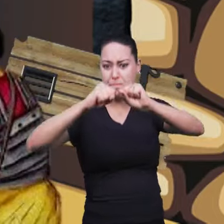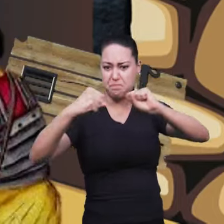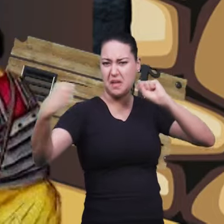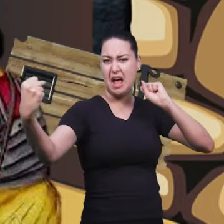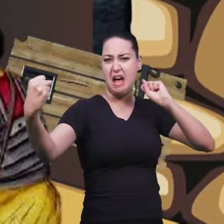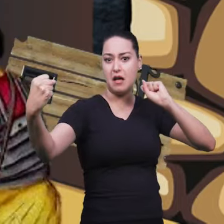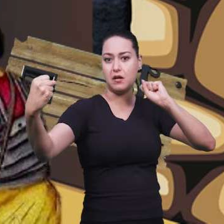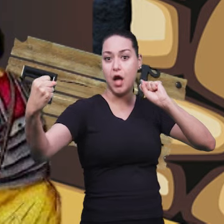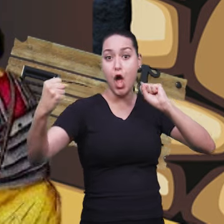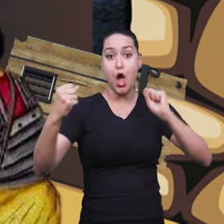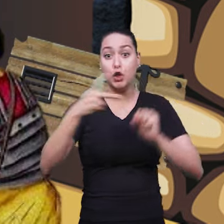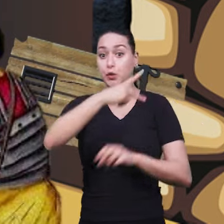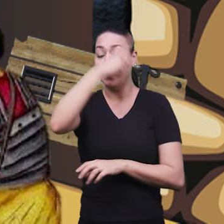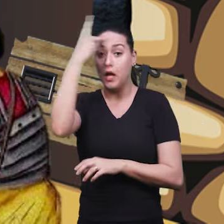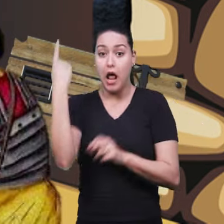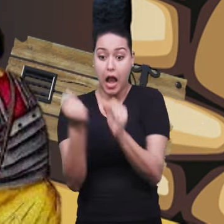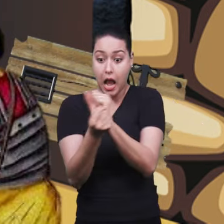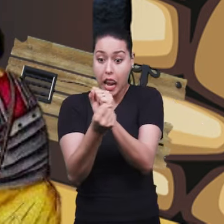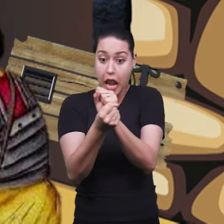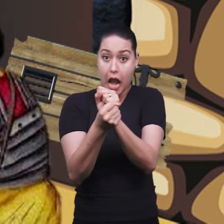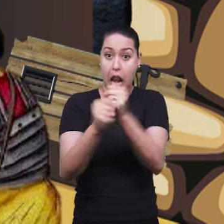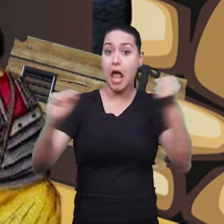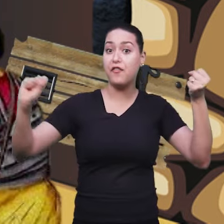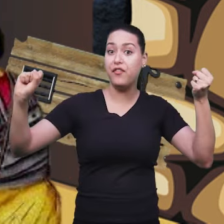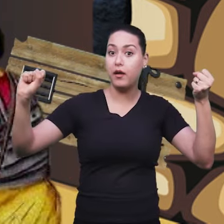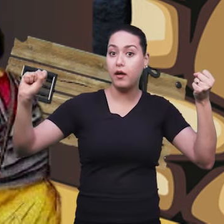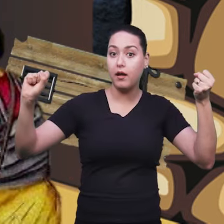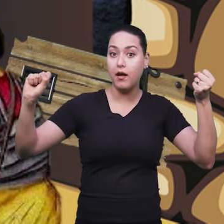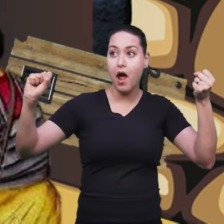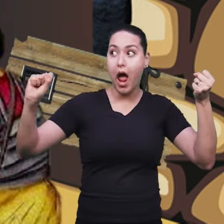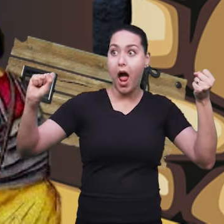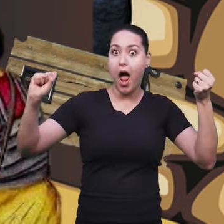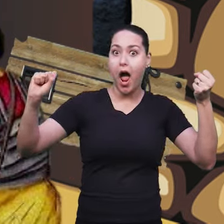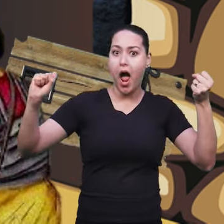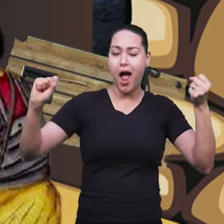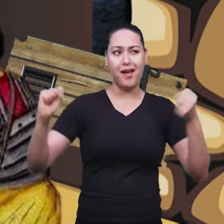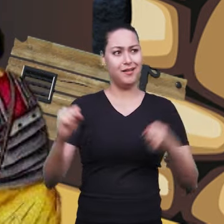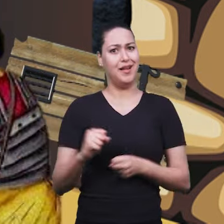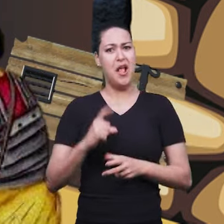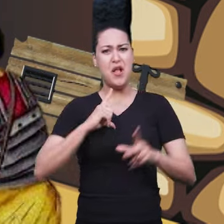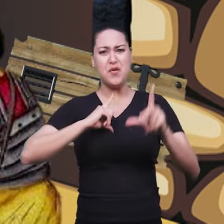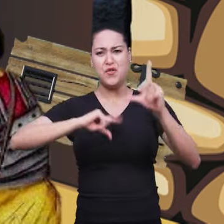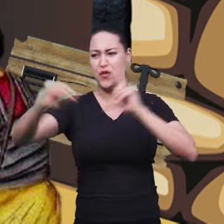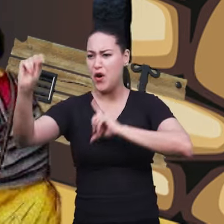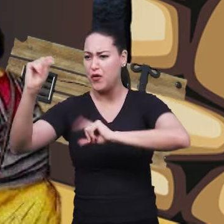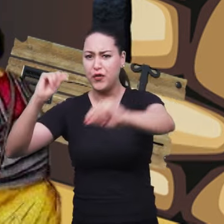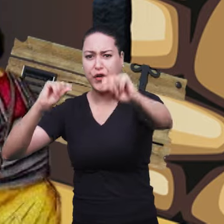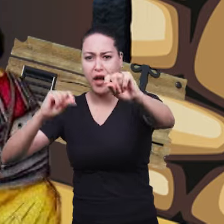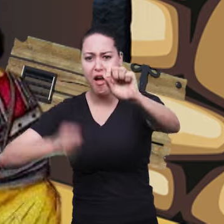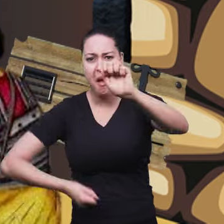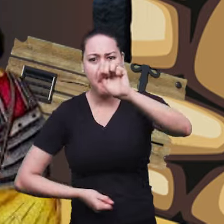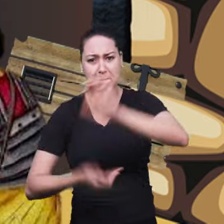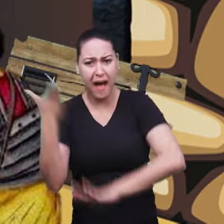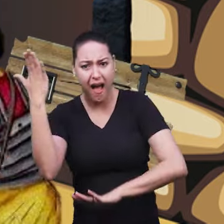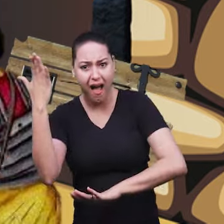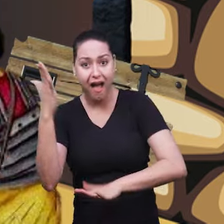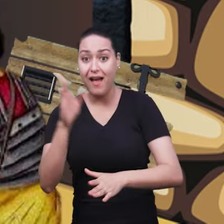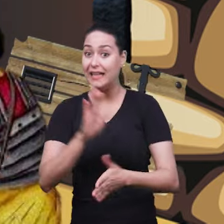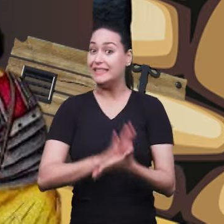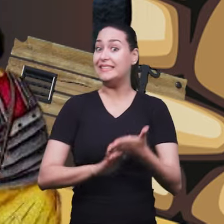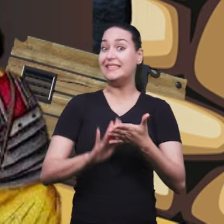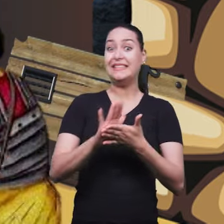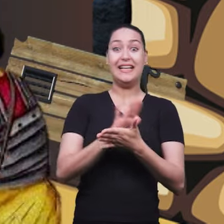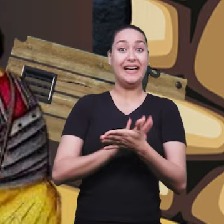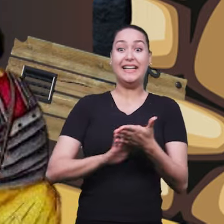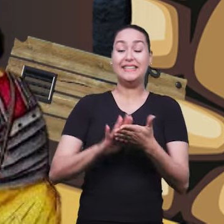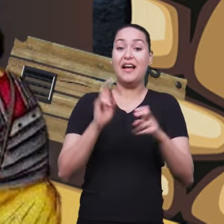abriram e todos foram soltos. Mas vejam, nenhum prisioneiro saiu correndo. Ninguém